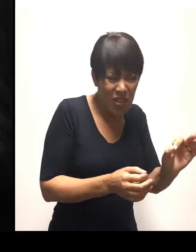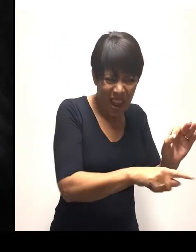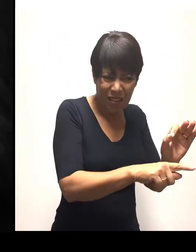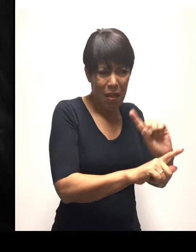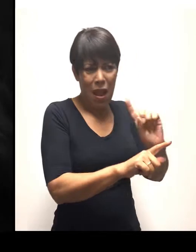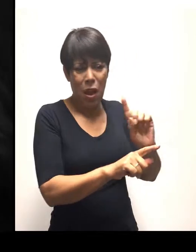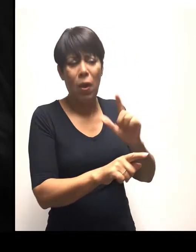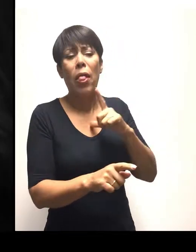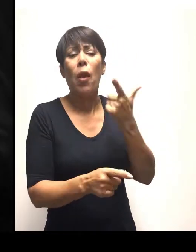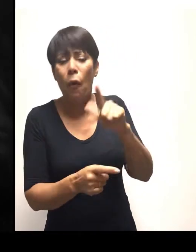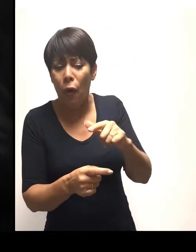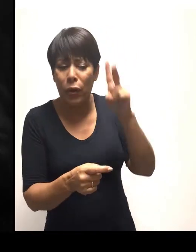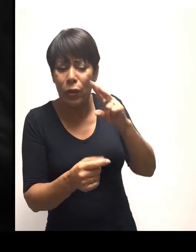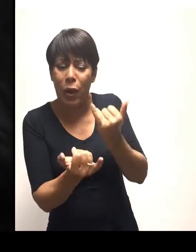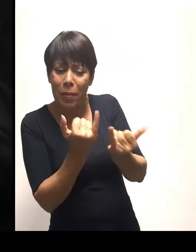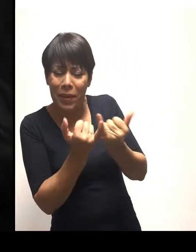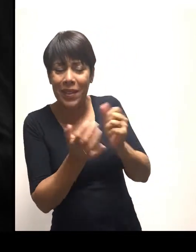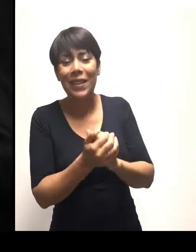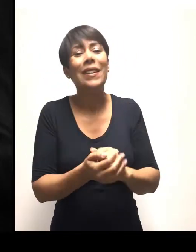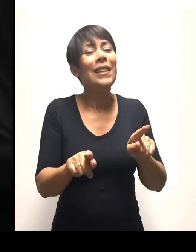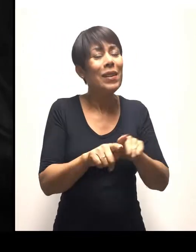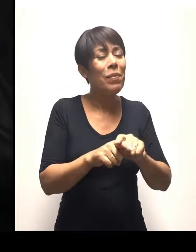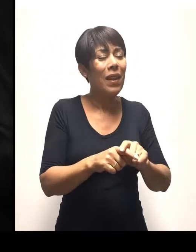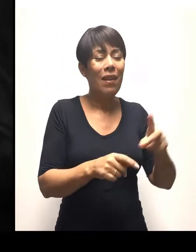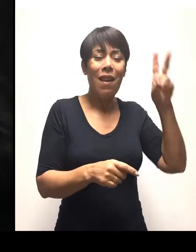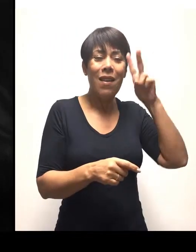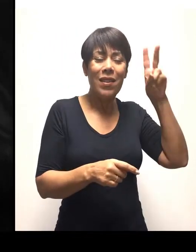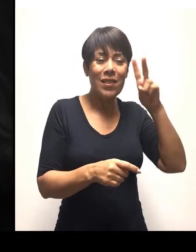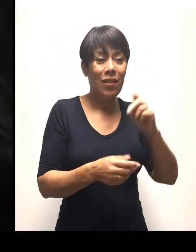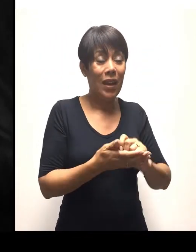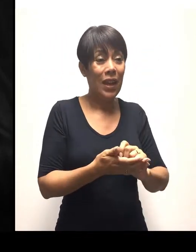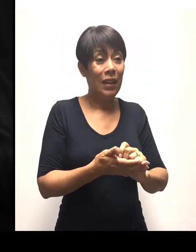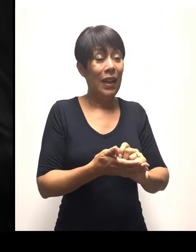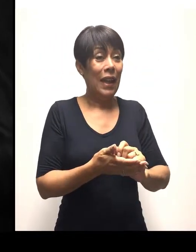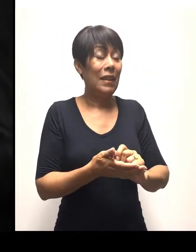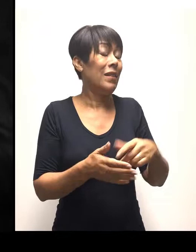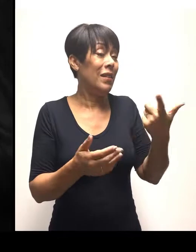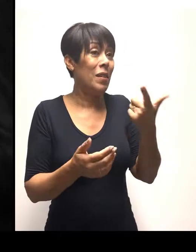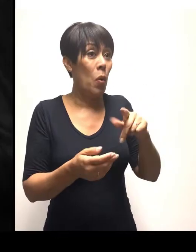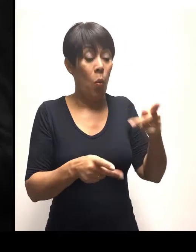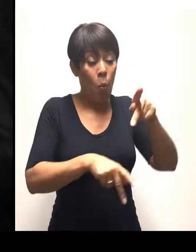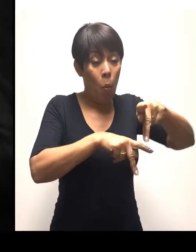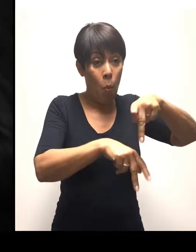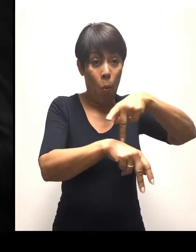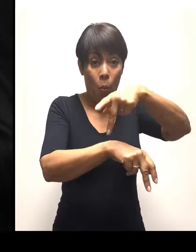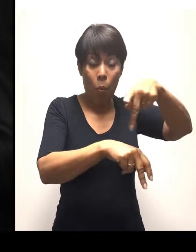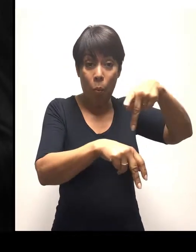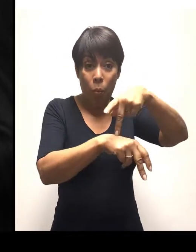E fora as outras histórias, inclusive a própria história da escravização dos africanos no Brasil,